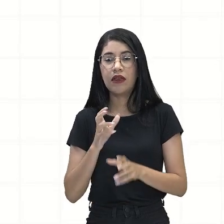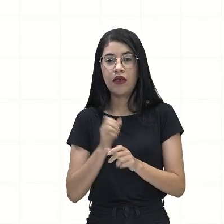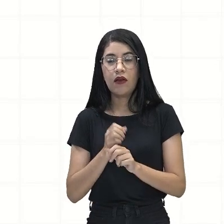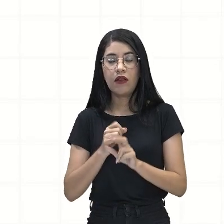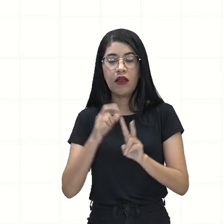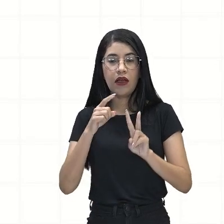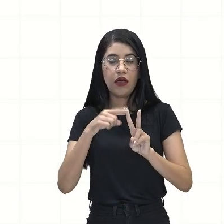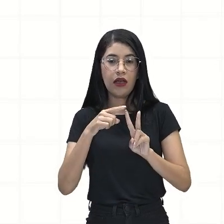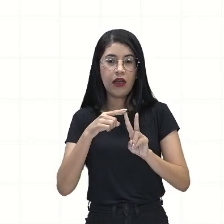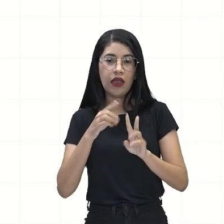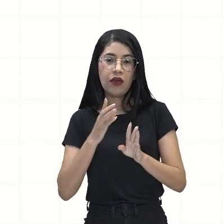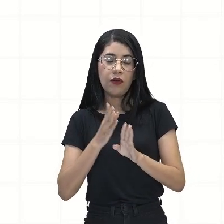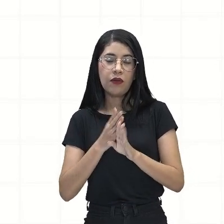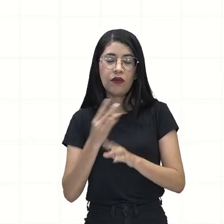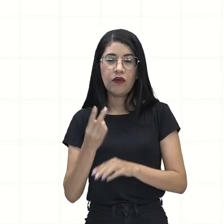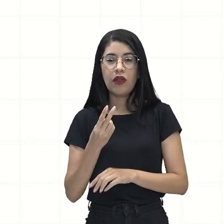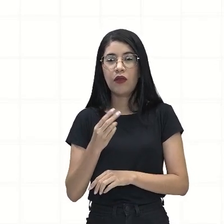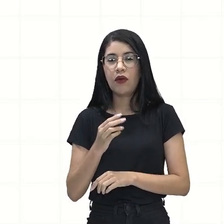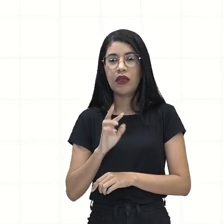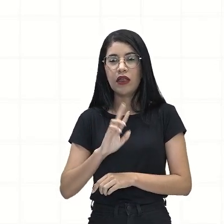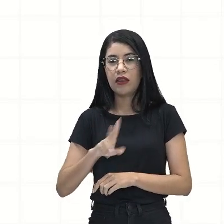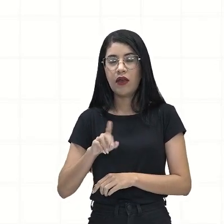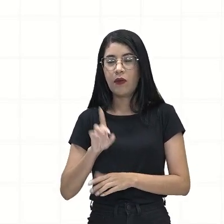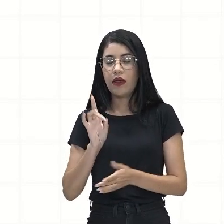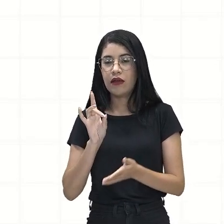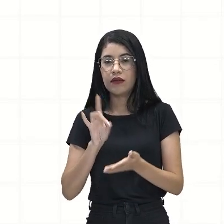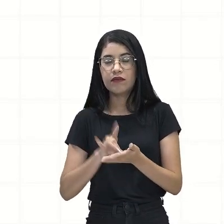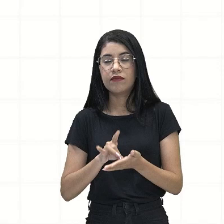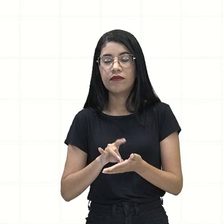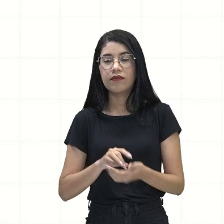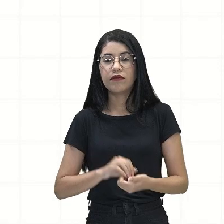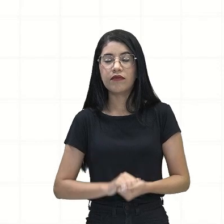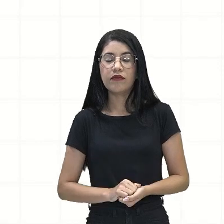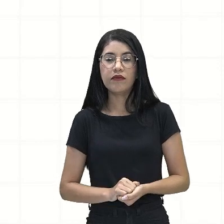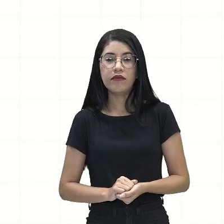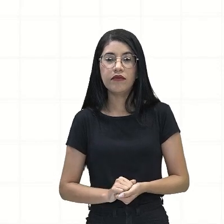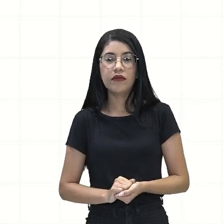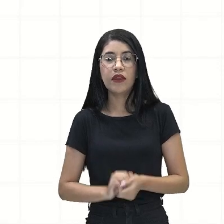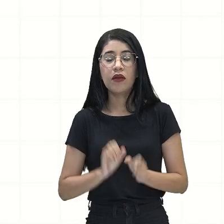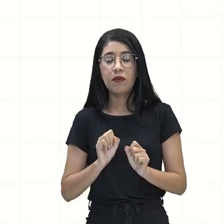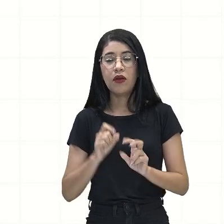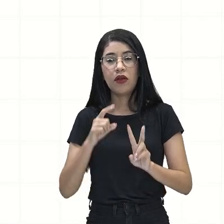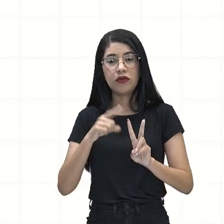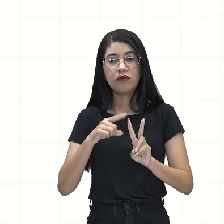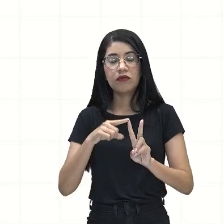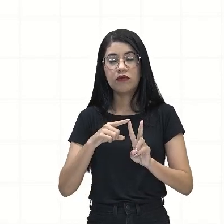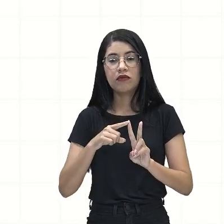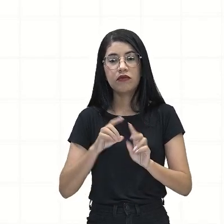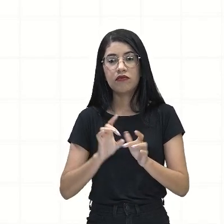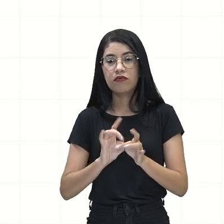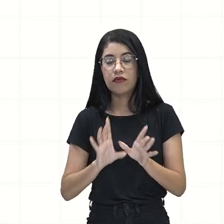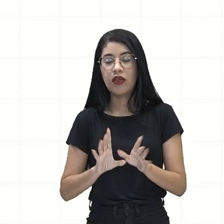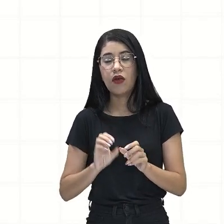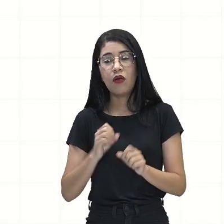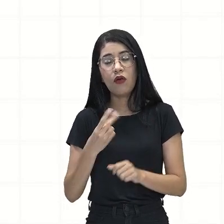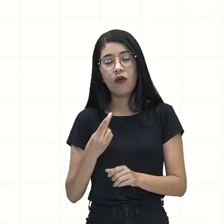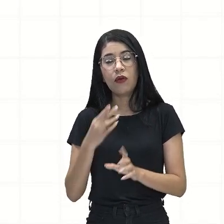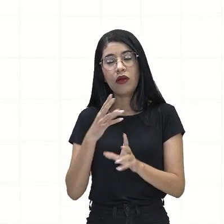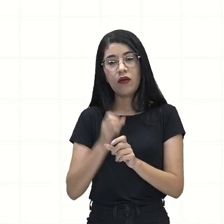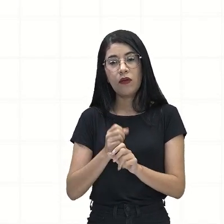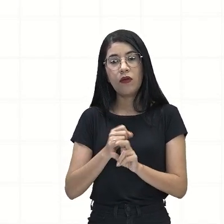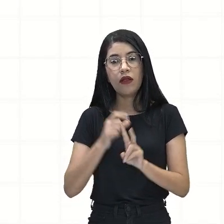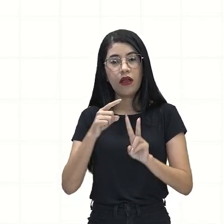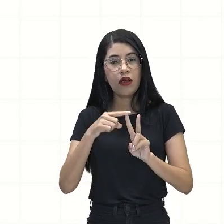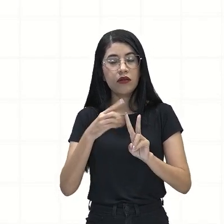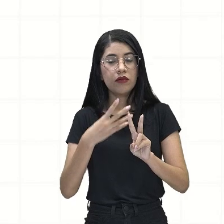raiz quadrada, vai chegar no número que não é um número exato. Então, pode deixar em raiz quadrada de 45 ou calcular aí essa raiz